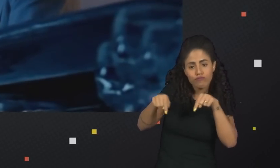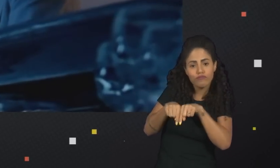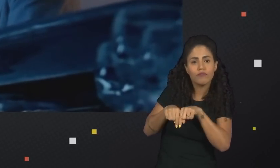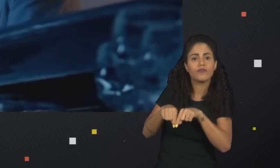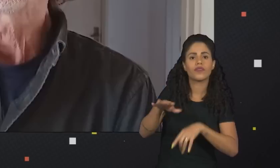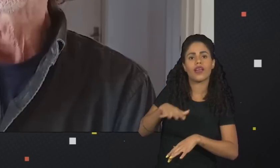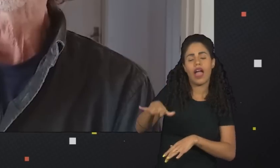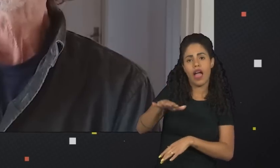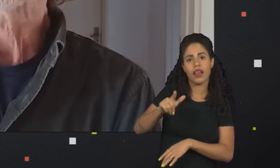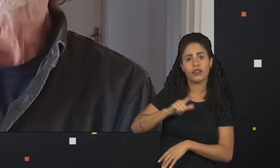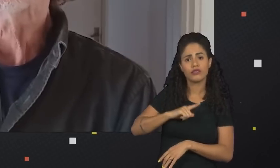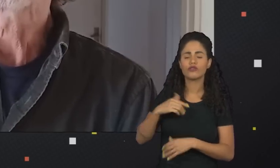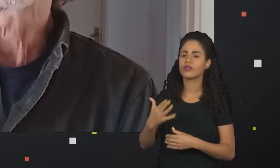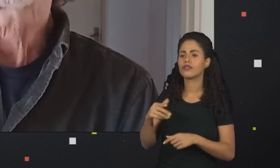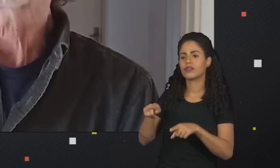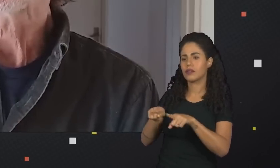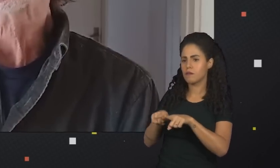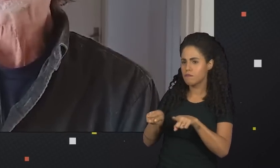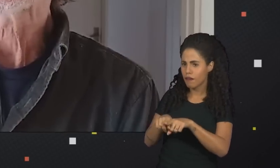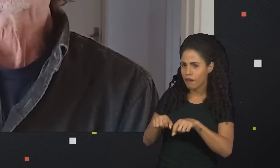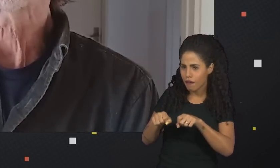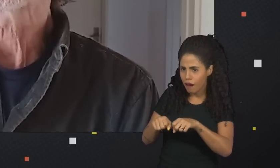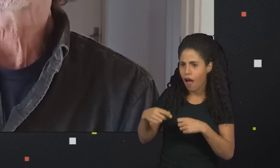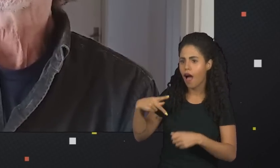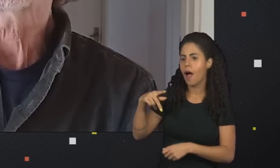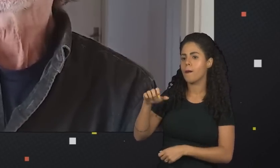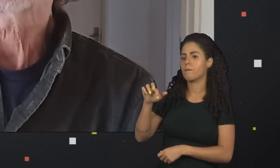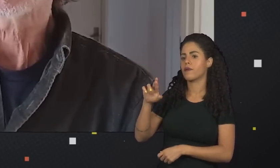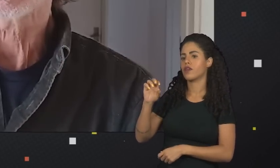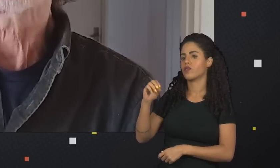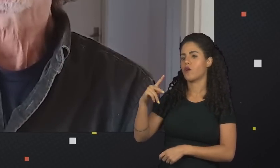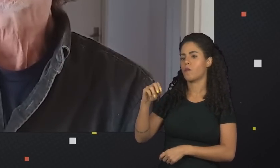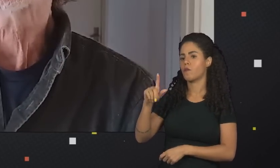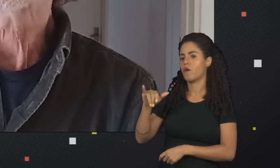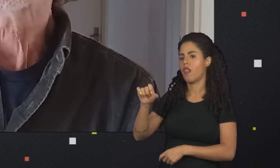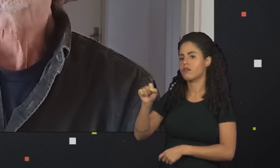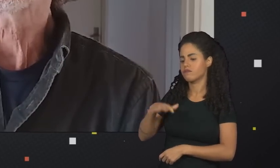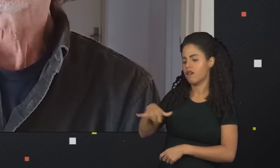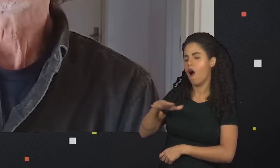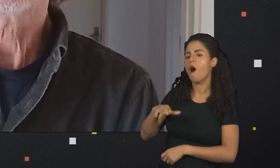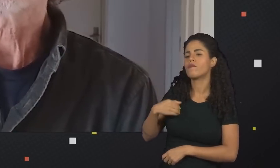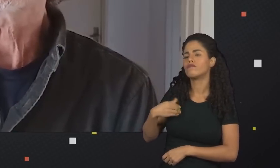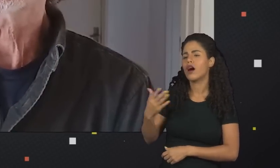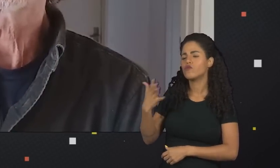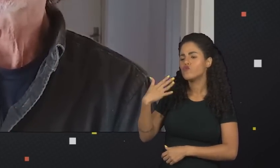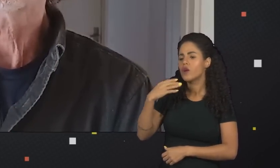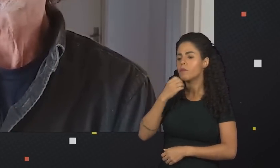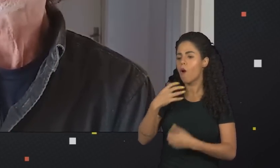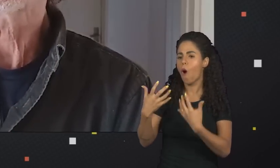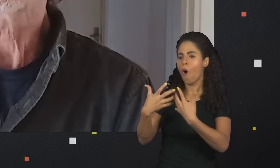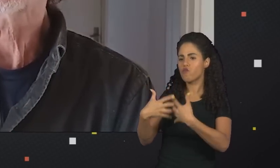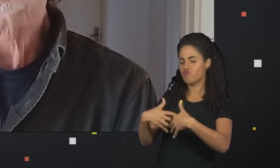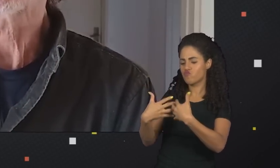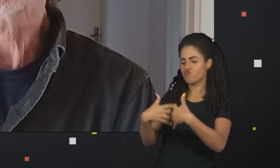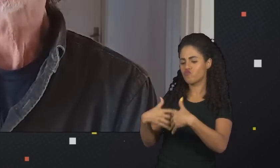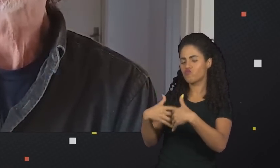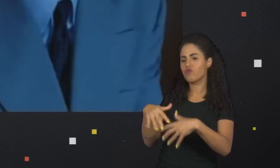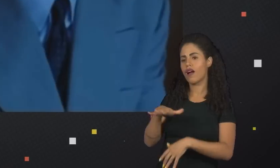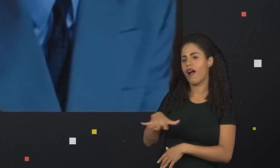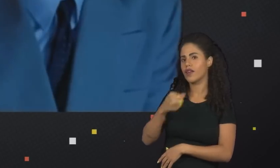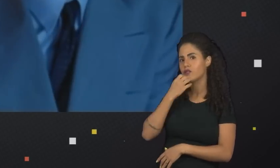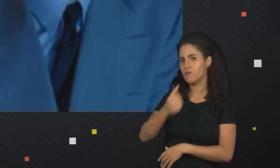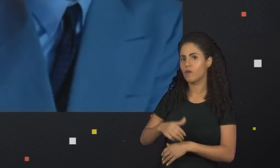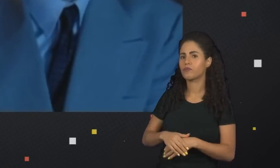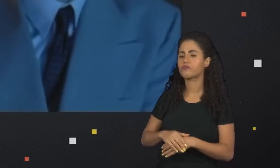lá em Petrópolis, um maior clima de época, assim, ele estava perfeito no papel. Meu